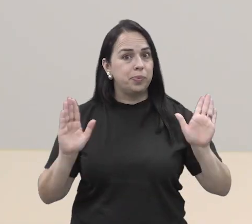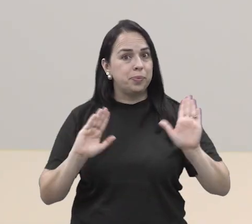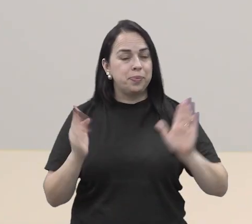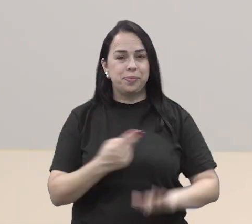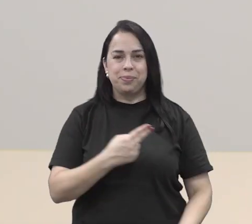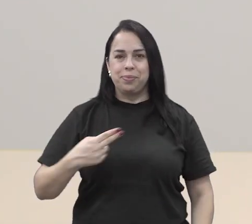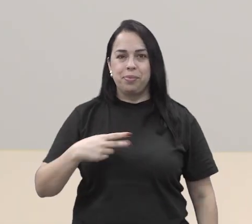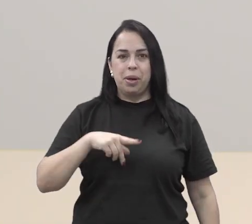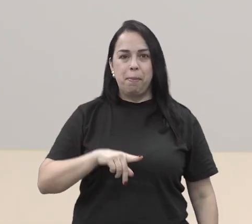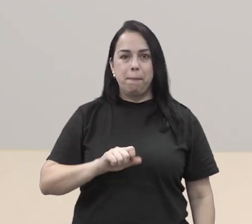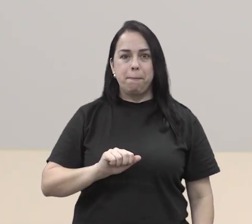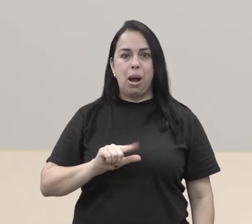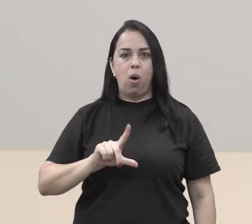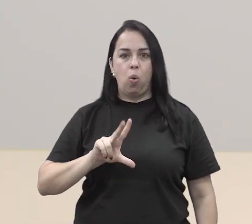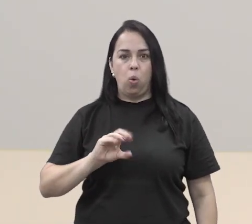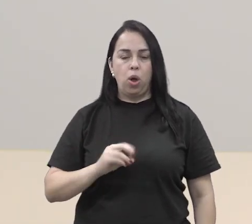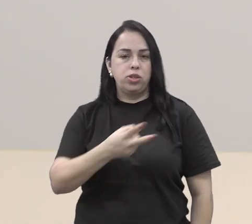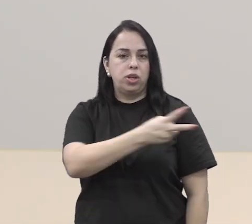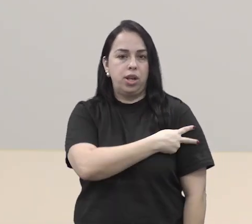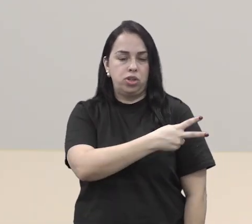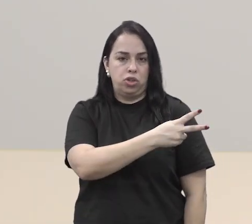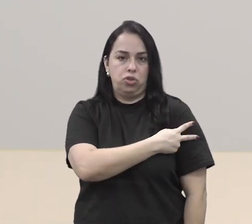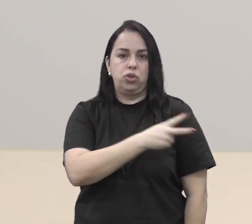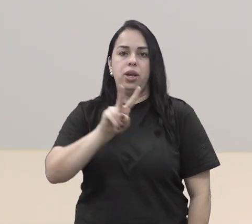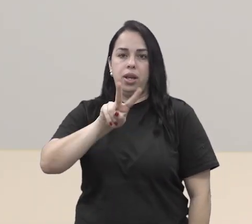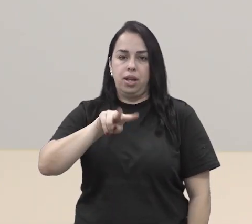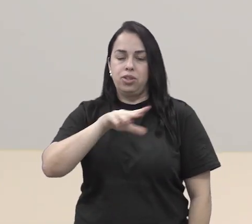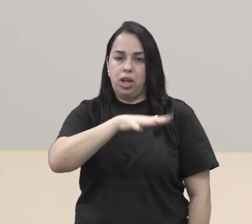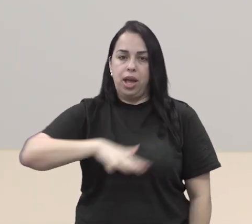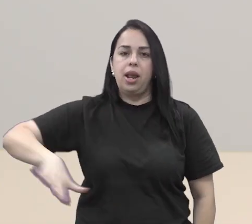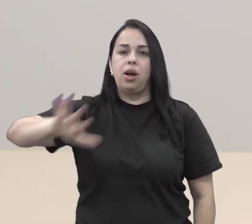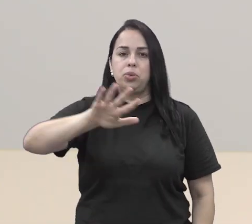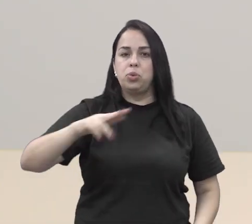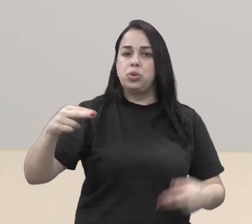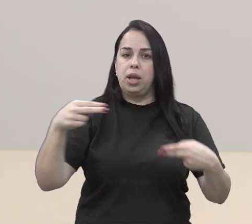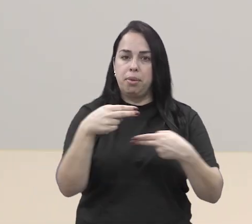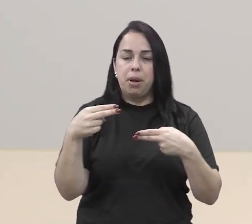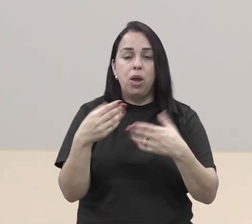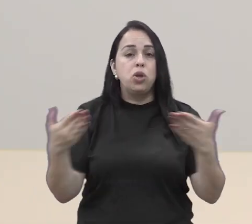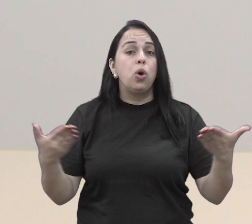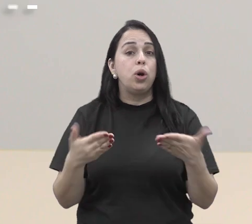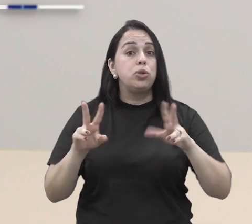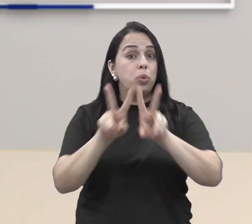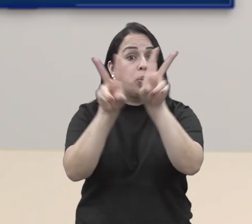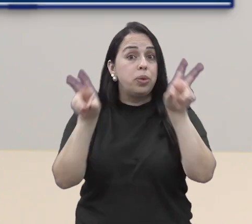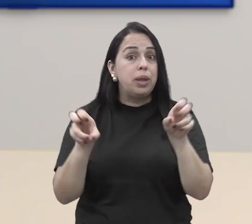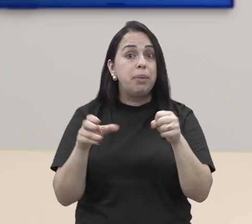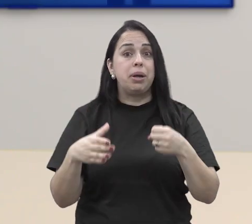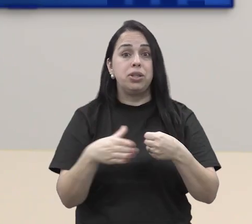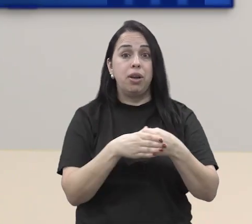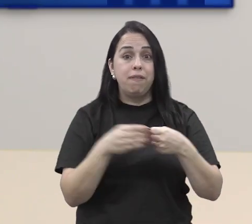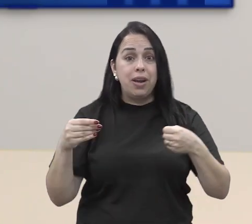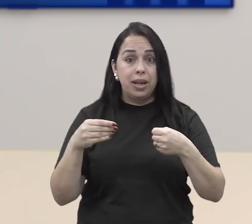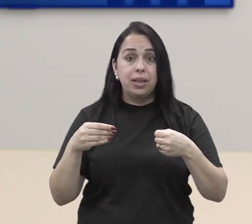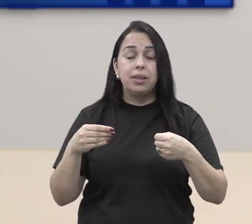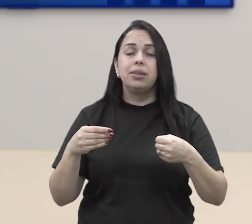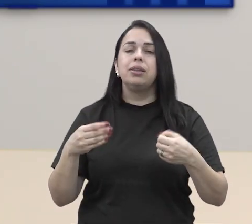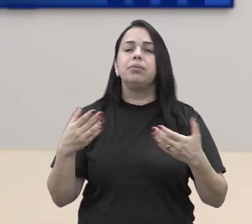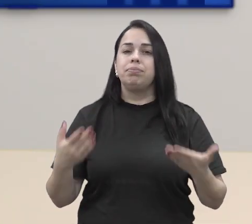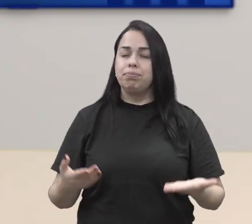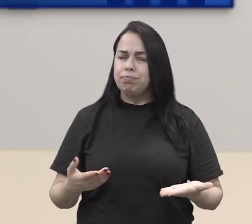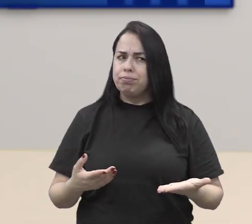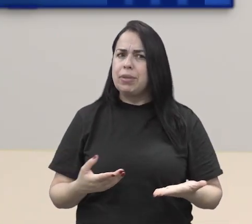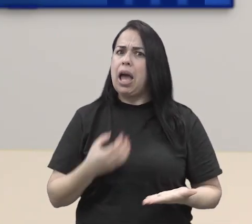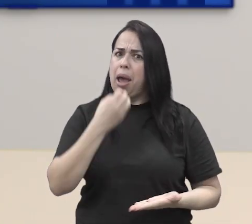Olá, eu sou Paulo Sereda, gerente regional do Sebrae para a região de São José dos Campos, e hoje vamos falar sobre franquias inovadoras. Quando